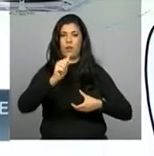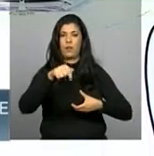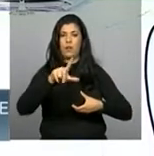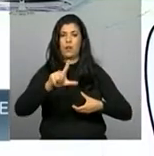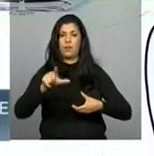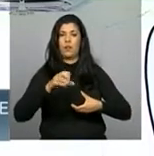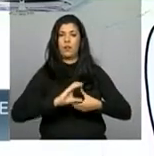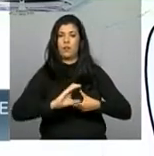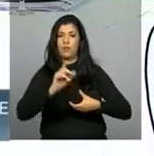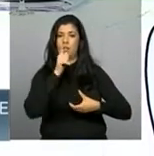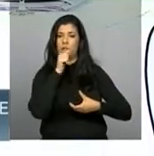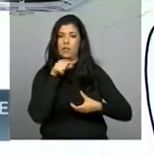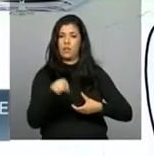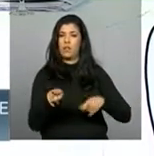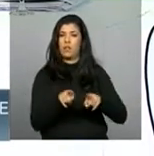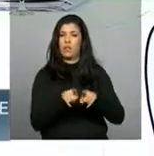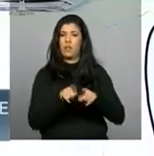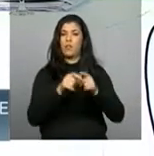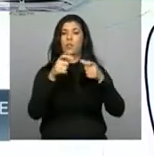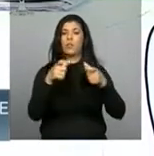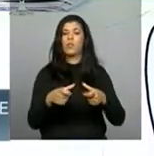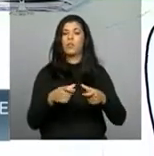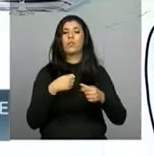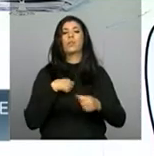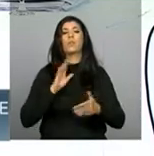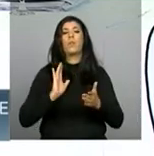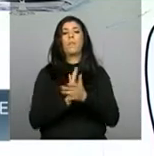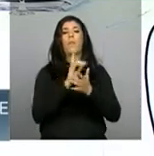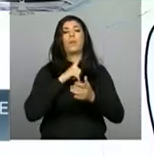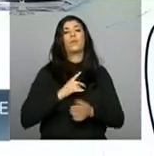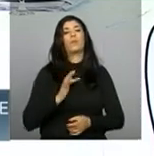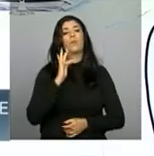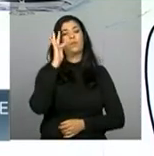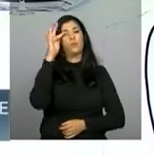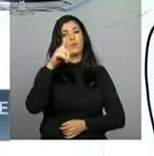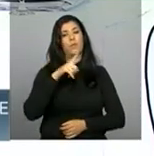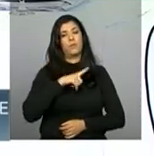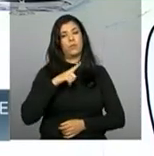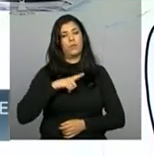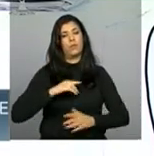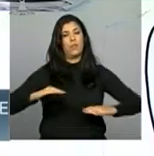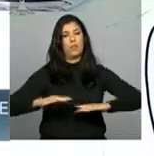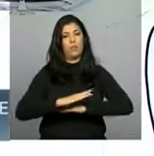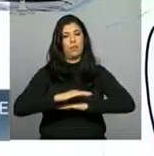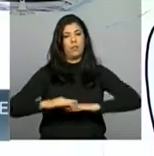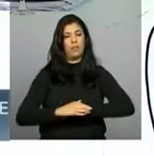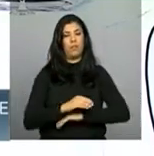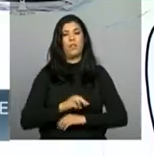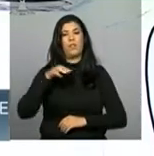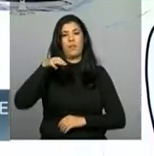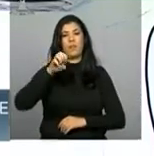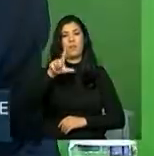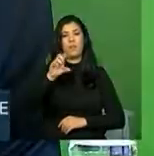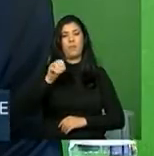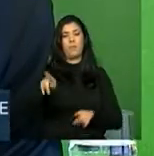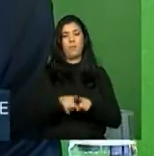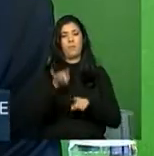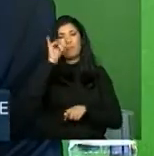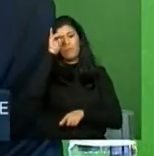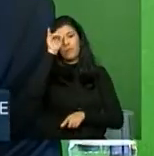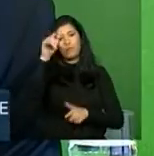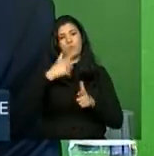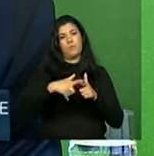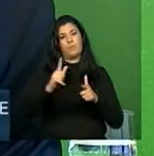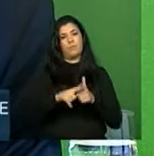localização e a questão do impacto terá na Avenida Anhaia Mello para gente fazer com menor